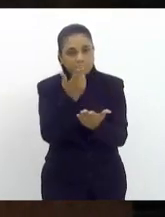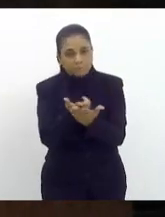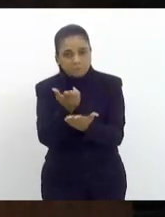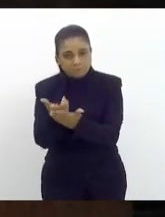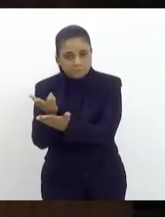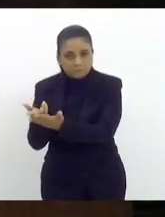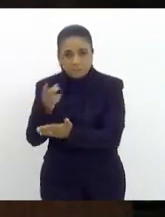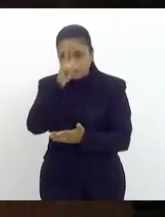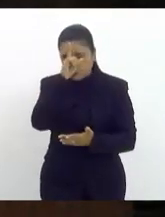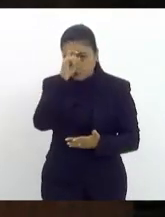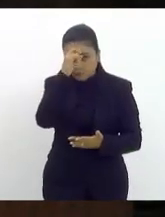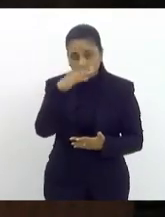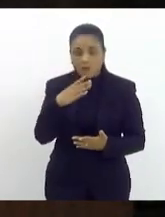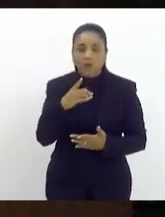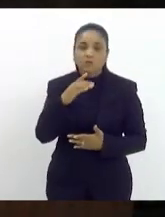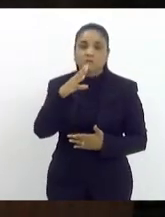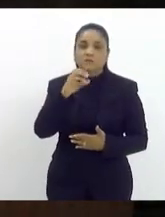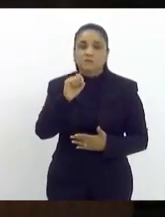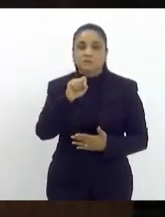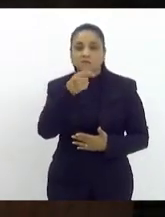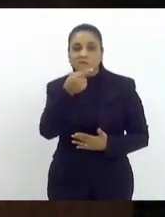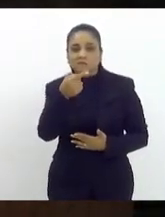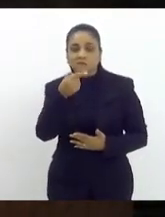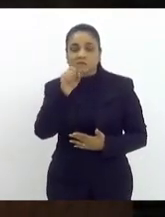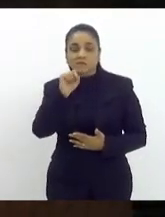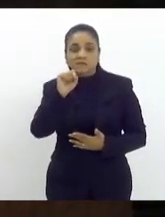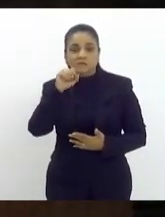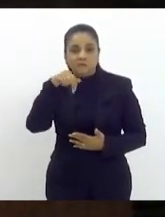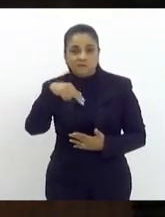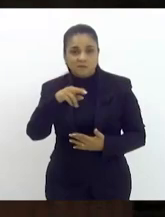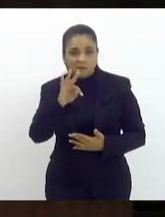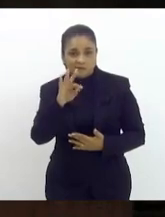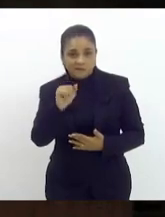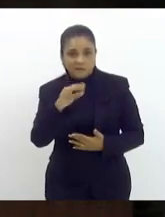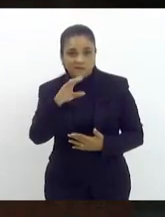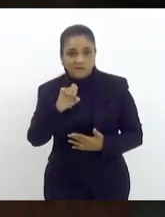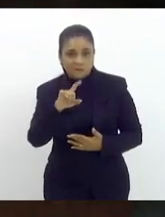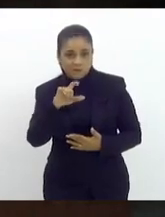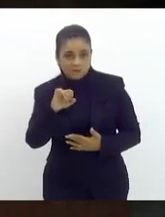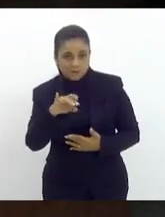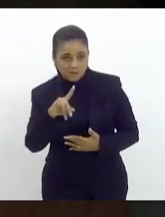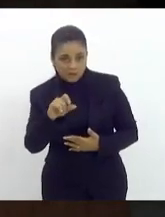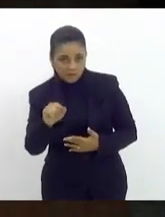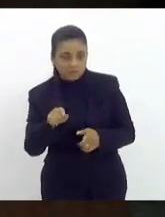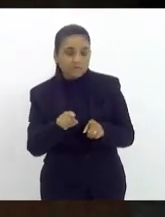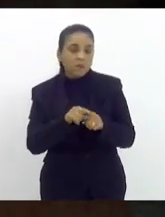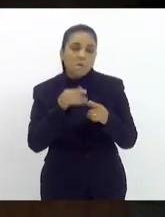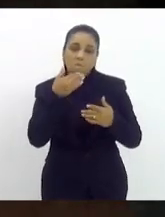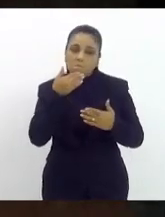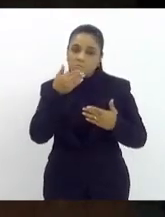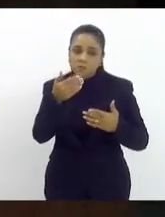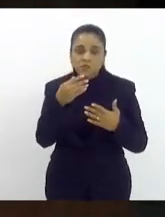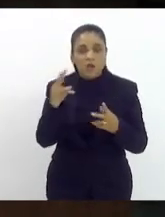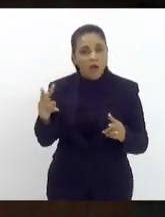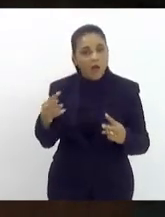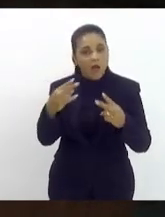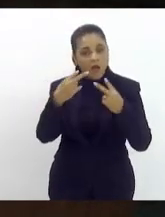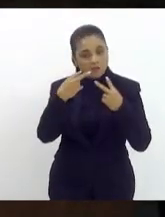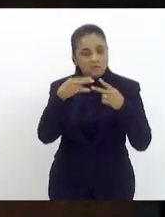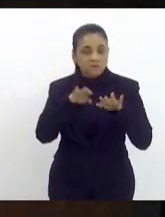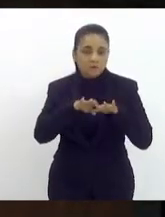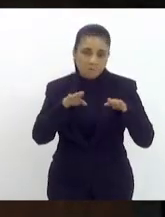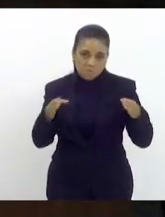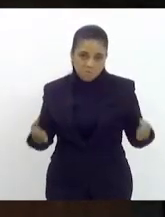Cecília. Então, eu queria pedir, presidente, uma atenção aqui e pedir atenção à mesa. Eu queria pedir um minuto de silêncio em memória